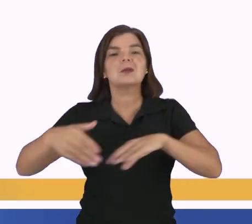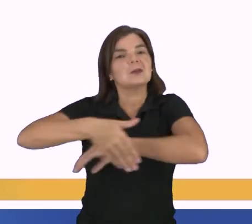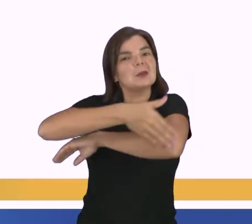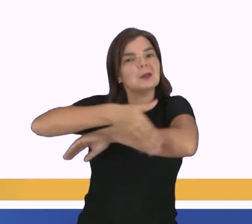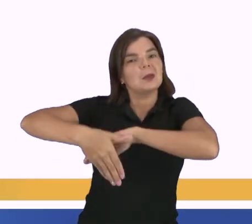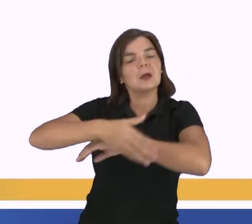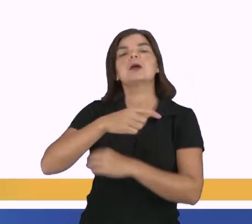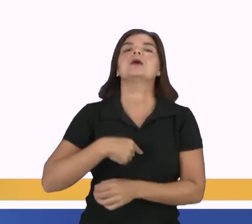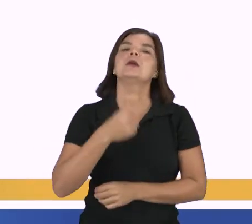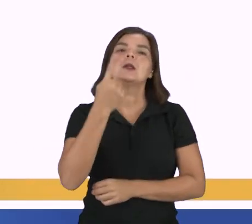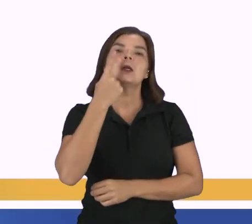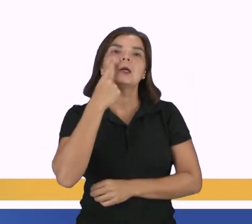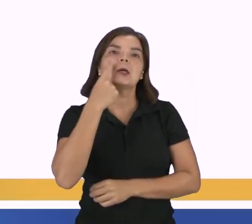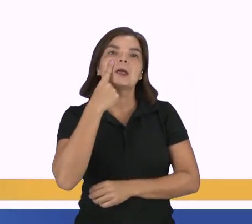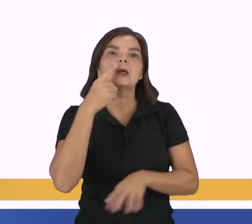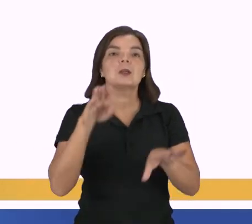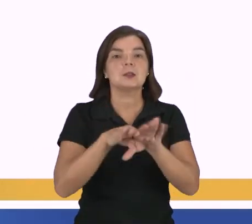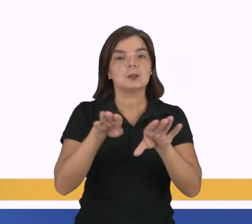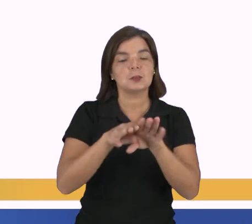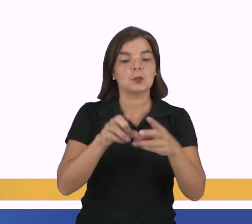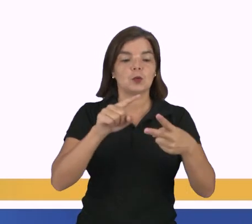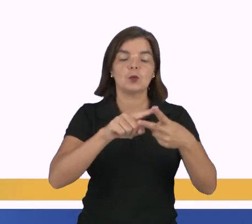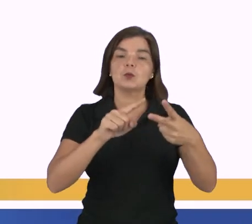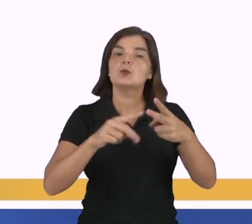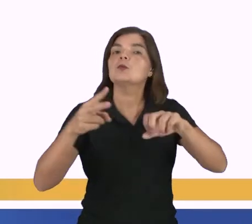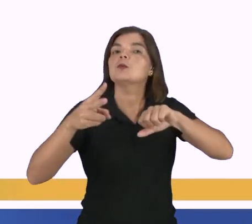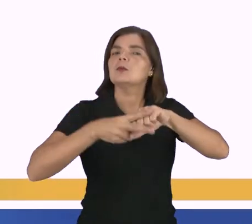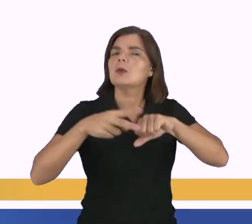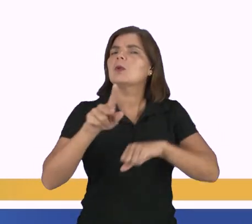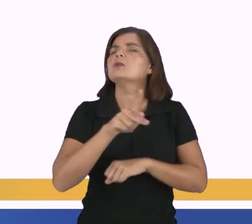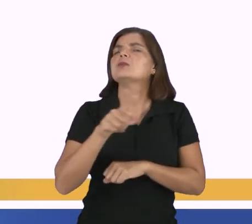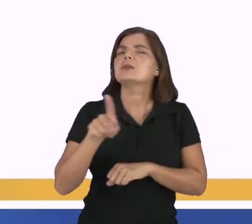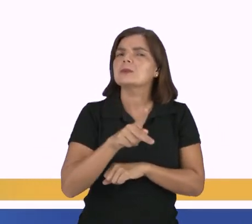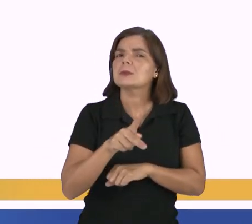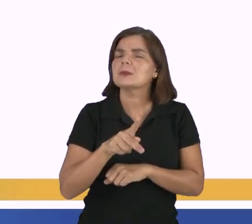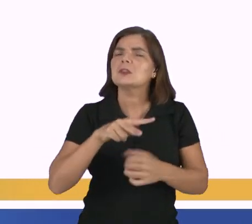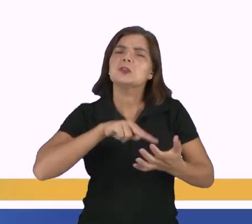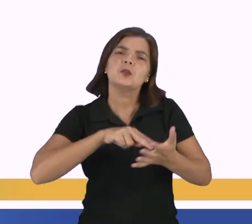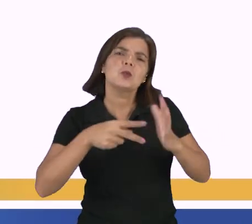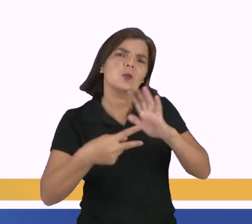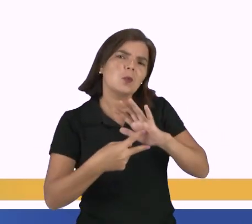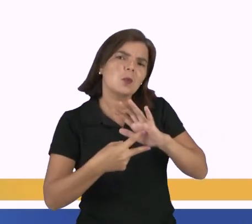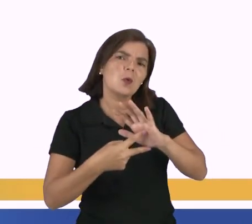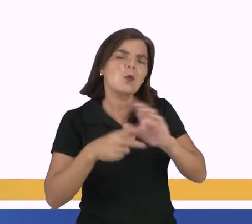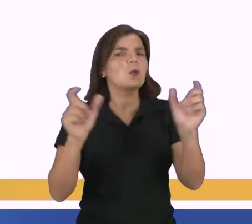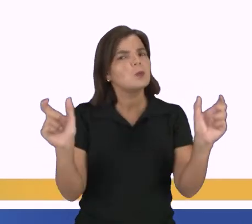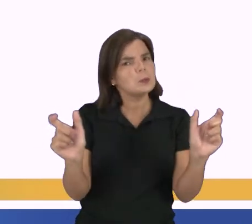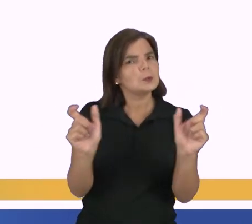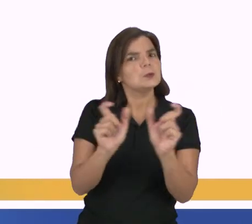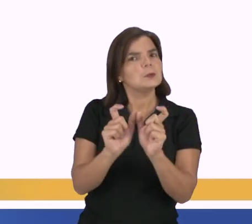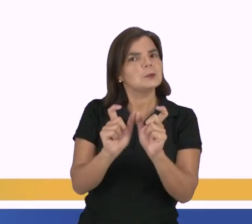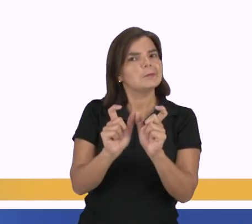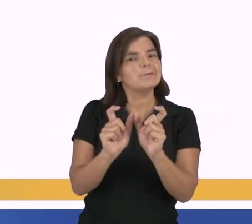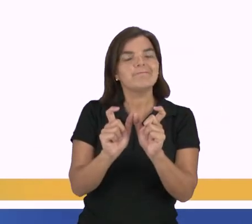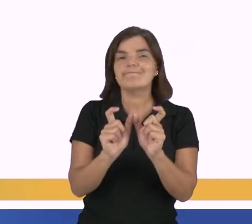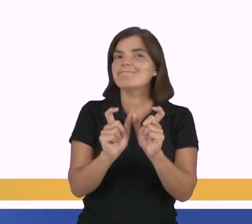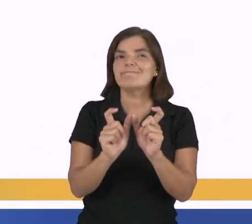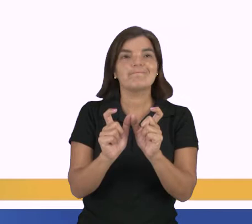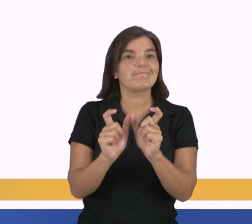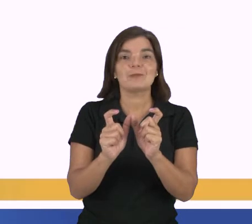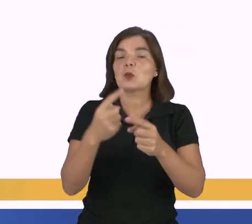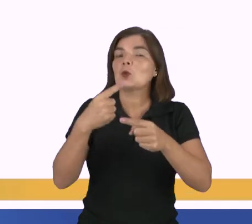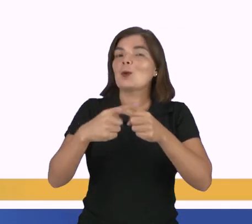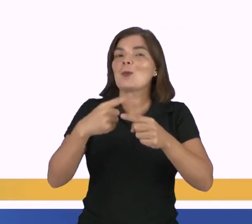aqui estão e brincando. São dois verbos, professor. Não seria então um período composto? Não. Por